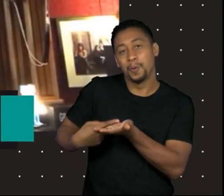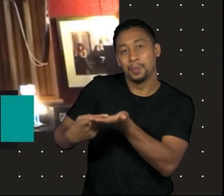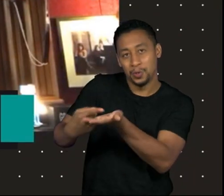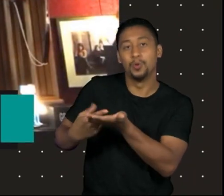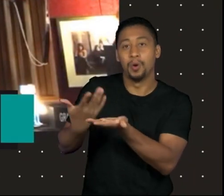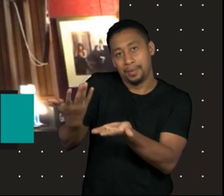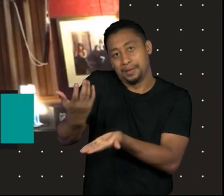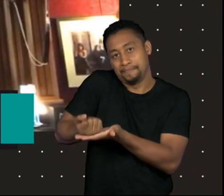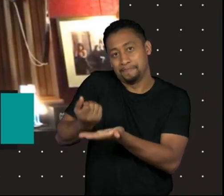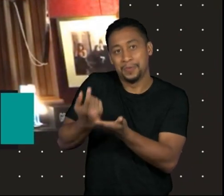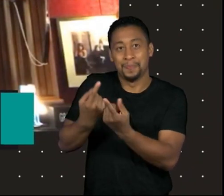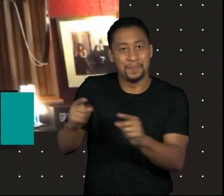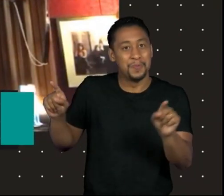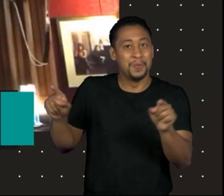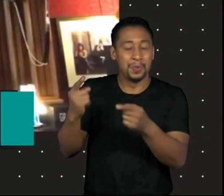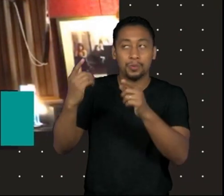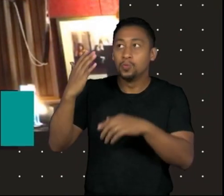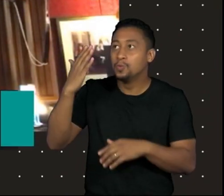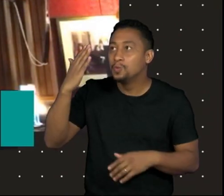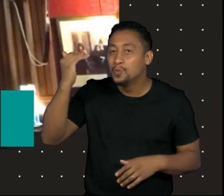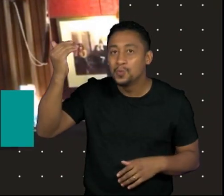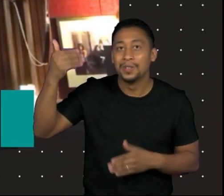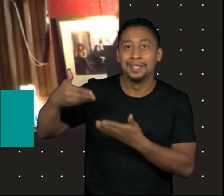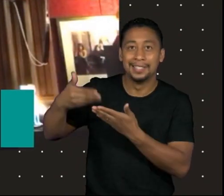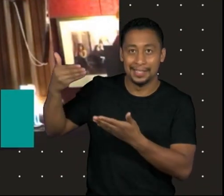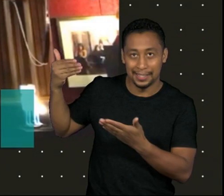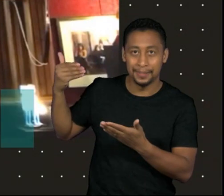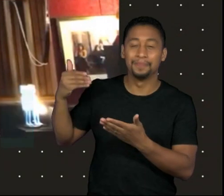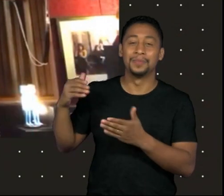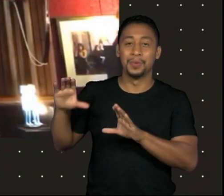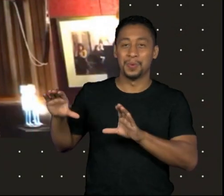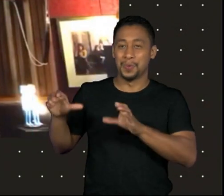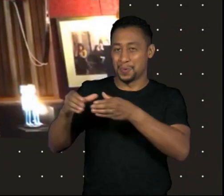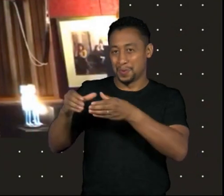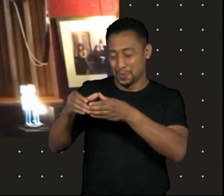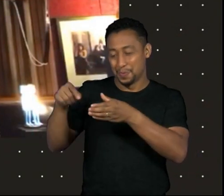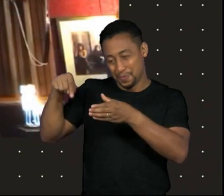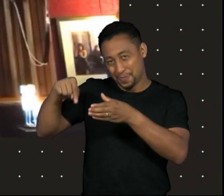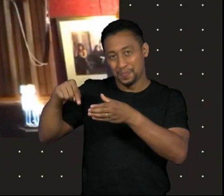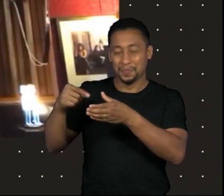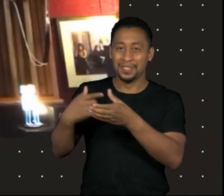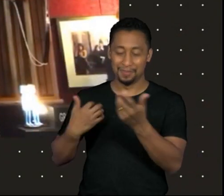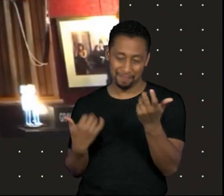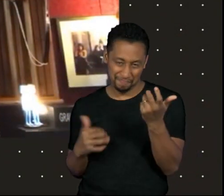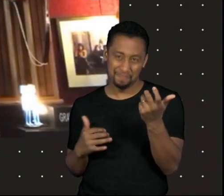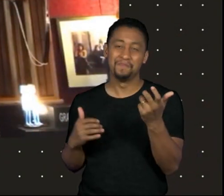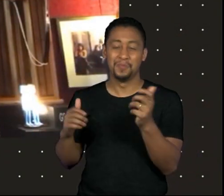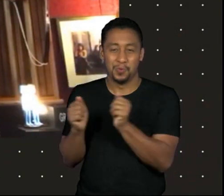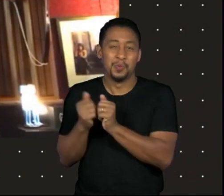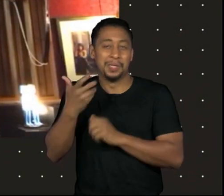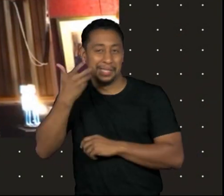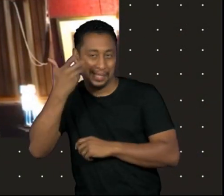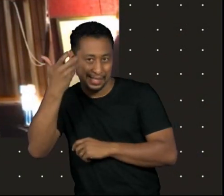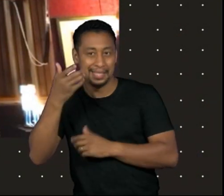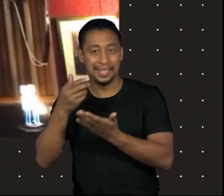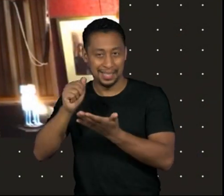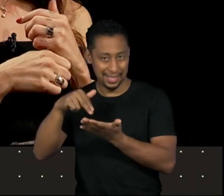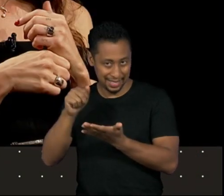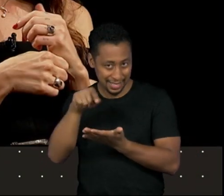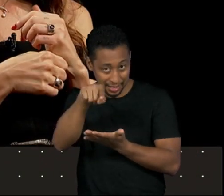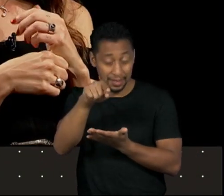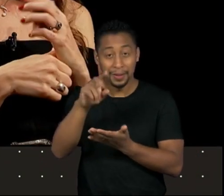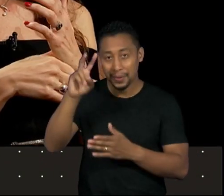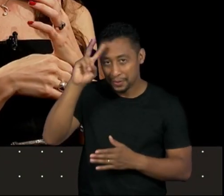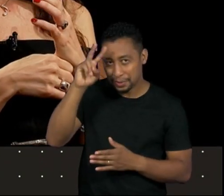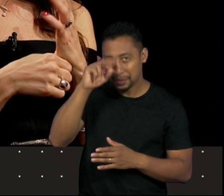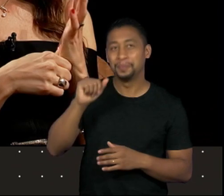sucesso da época, principalmente numa plataforma que se chamava MySpace. E a Ana, na época, também cantava no Bareto,